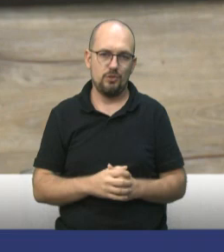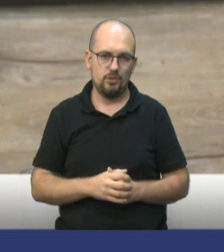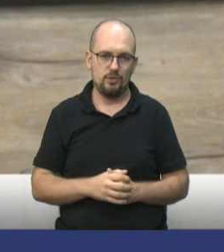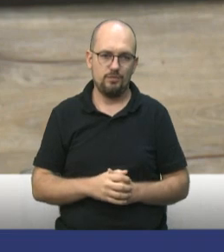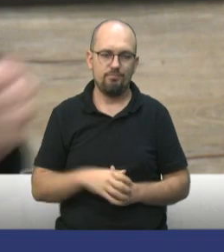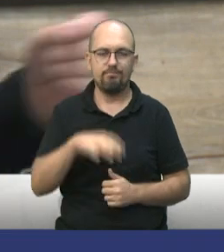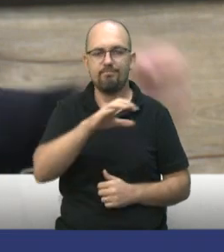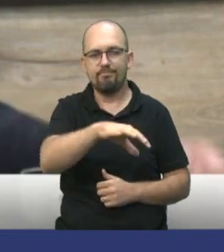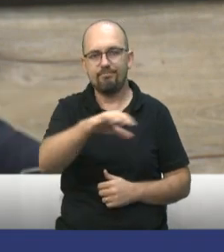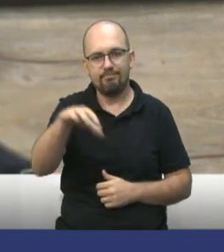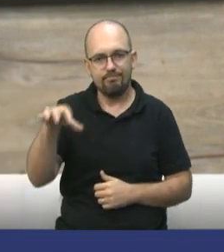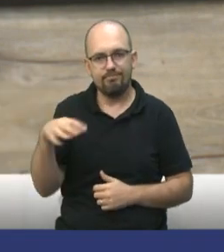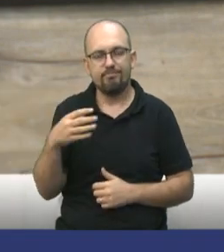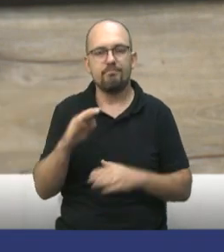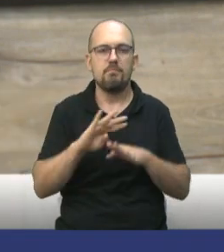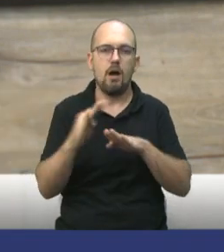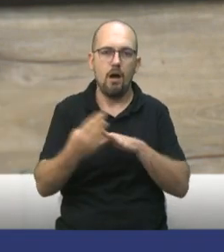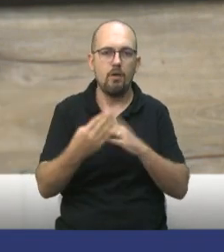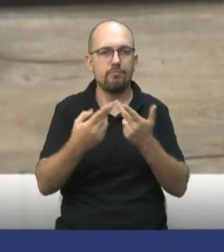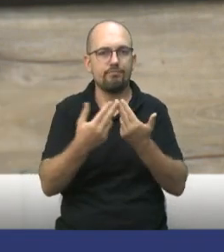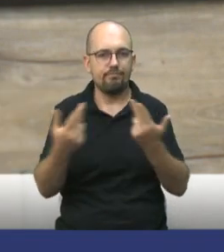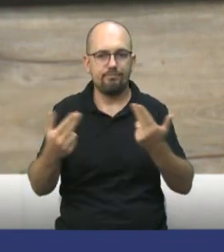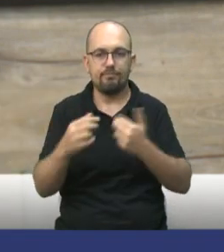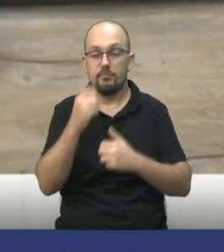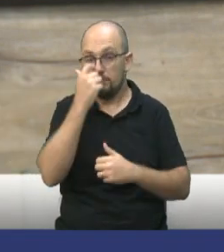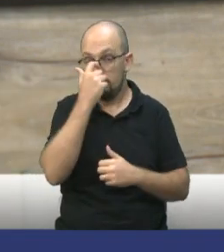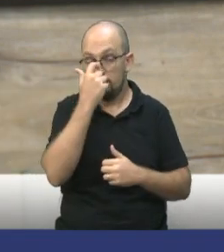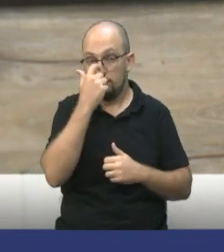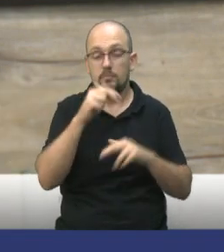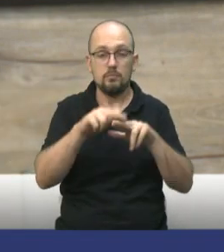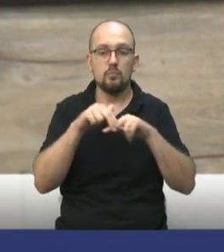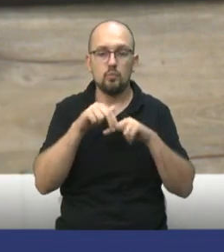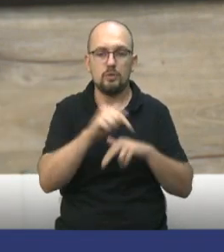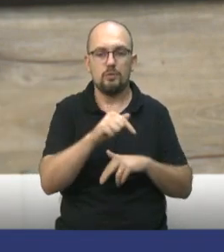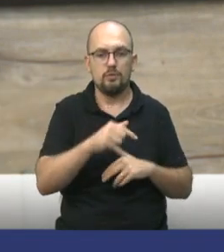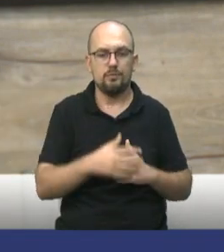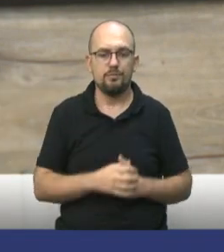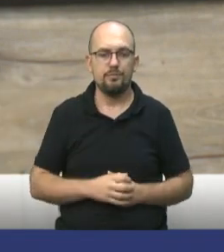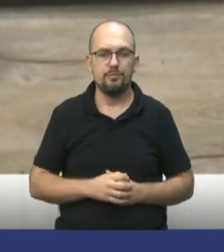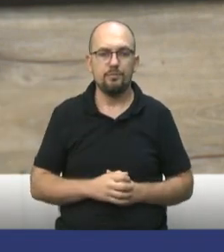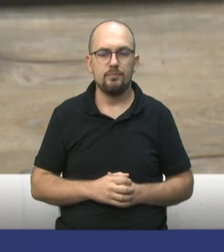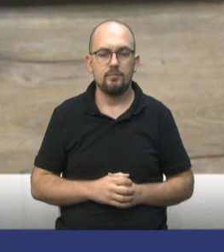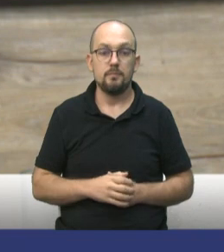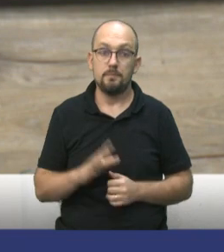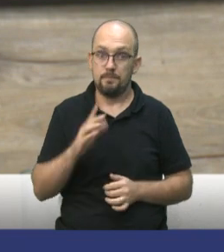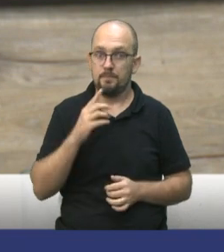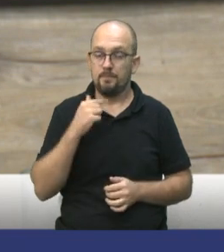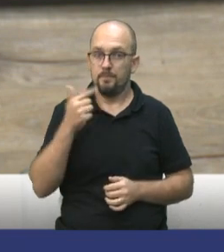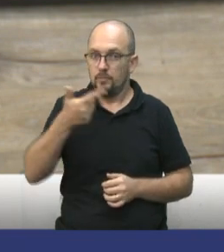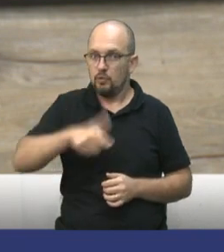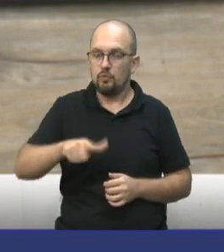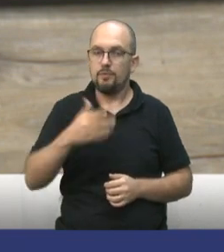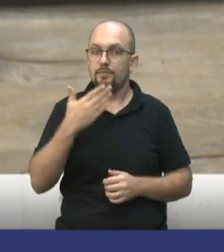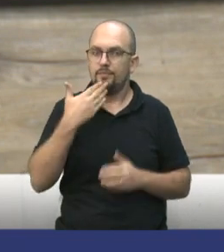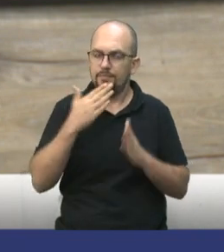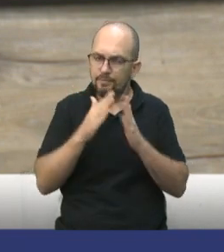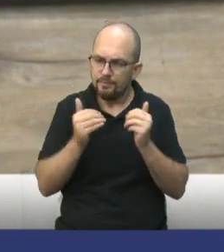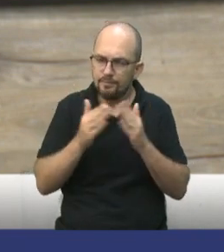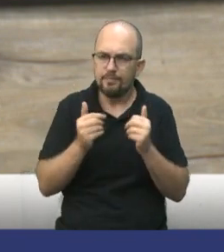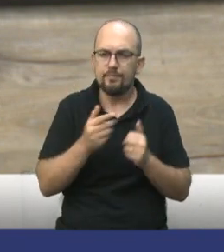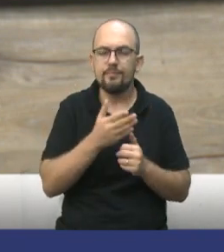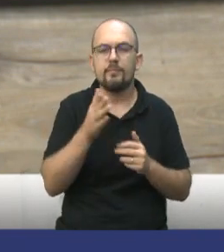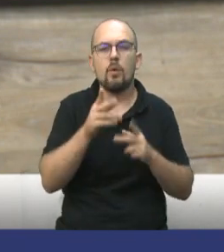setores sensíveis, bairros sensíveis, por causa disso. Então, volto a fazer esse apelo para que a